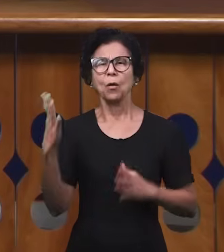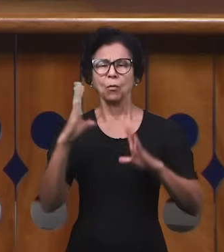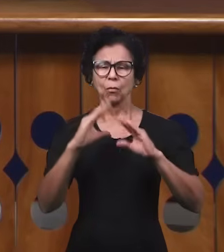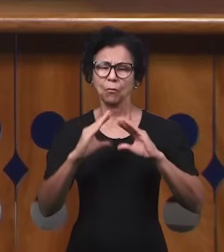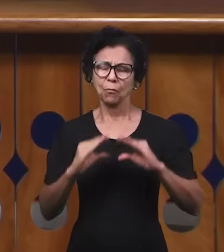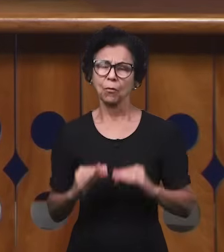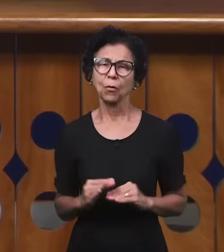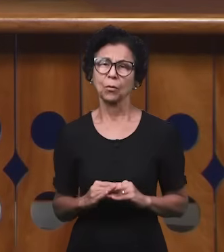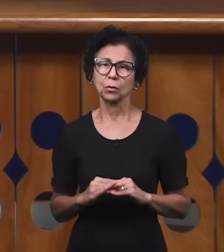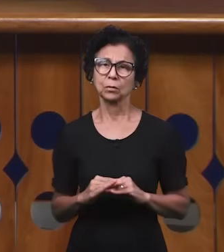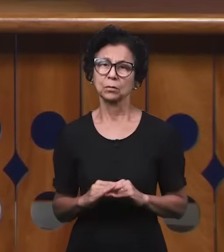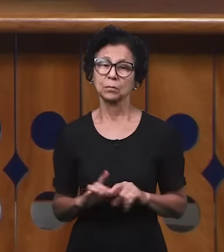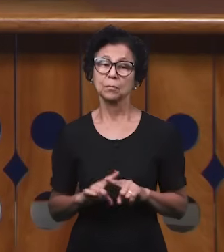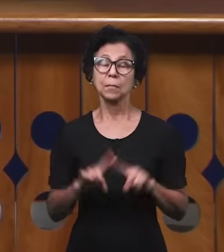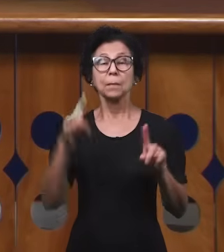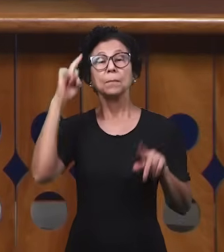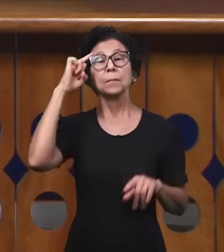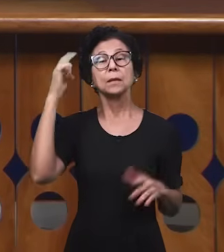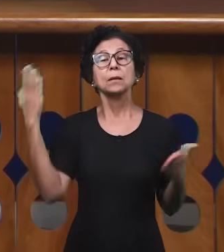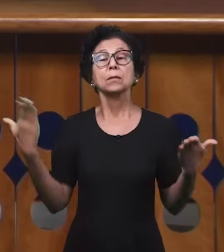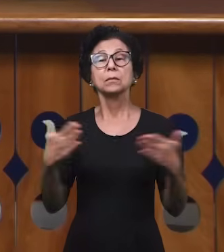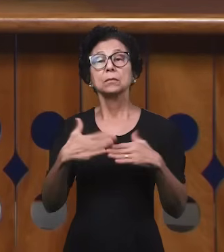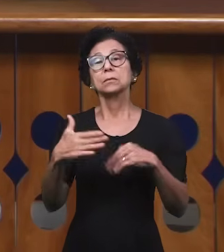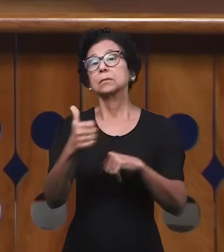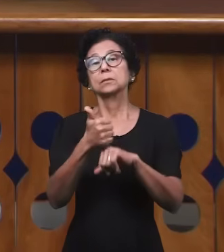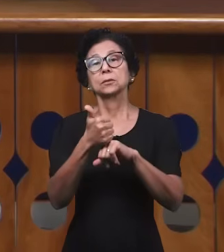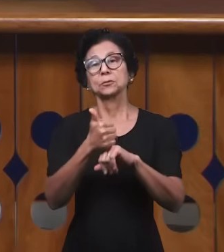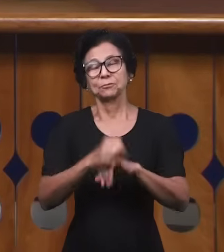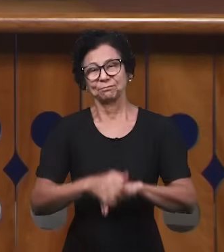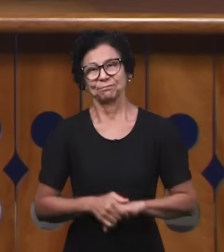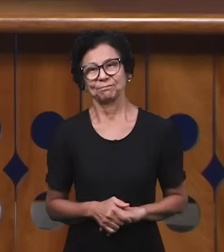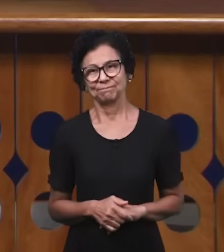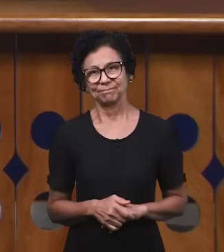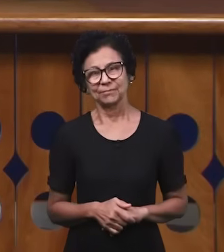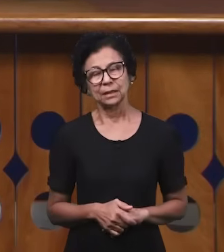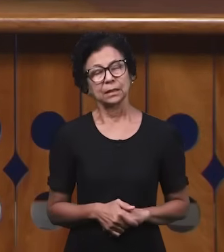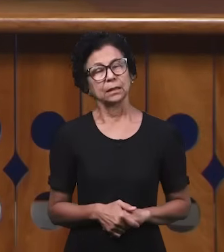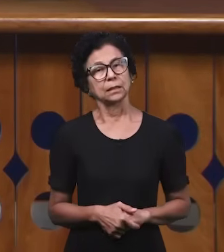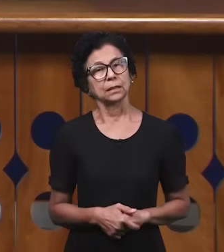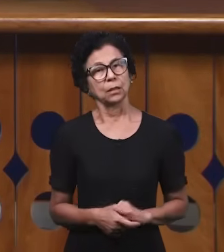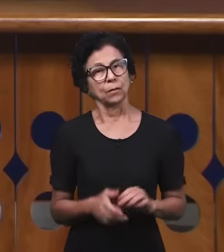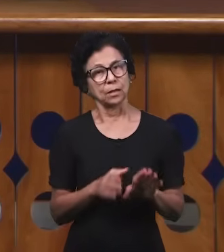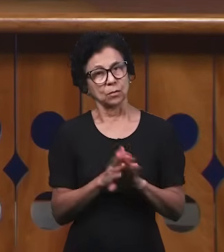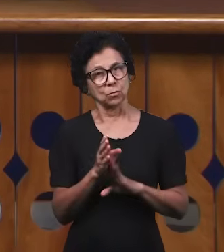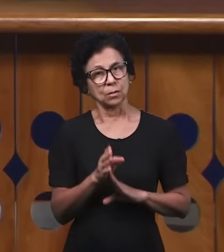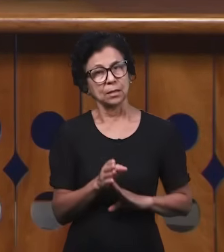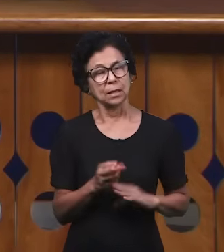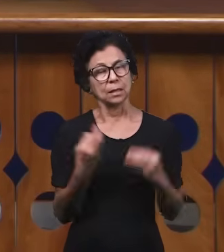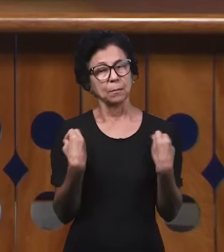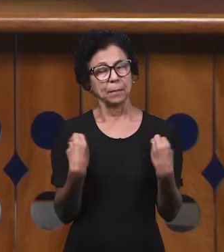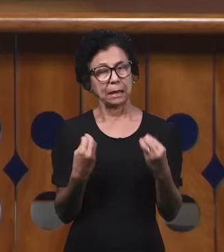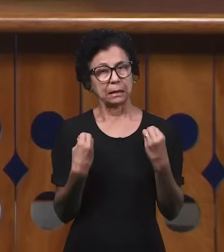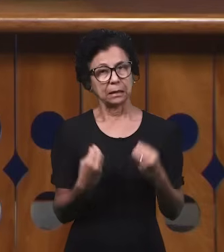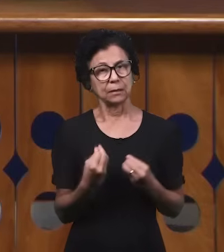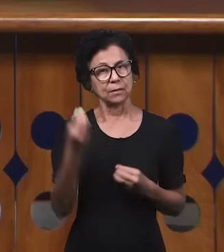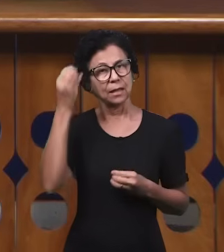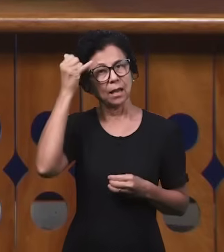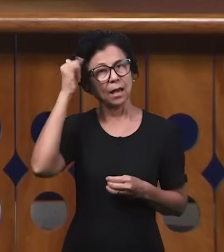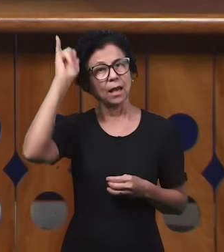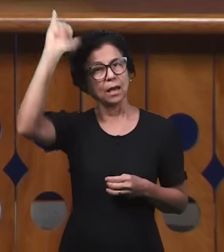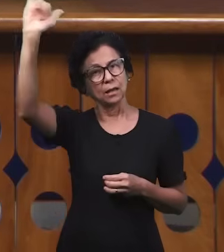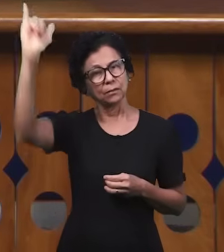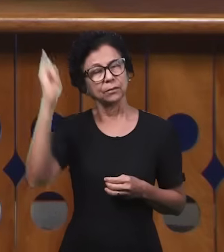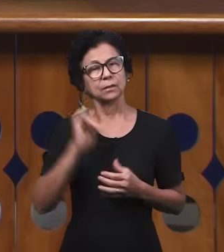vezes o jovem, para evitar, sabe por que nós estamos falando isso? Para evitar frustração. Porque o jovem tem que